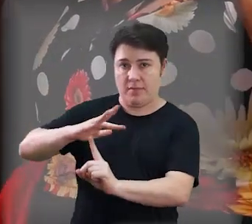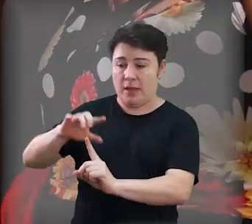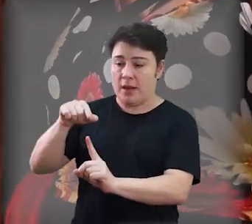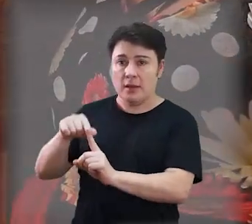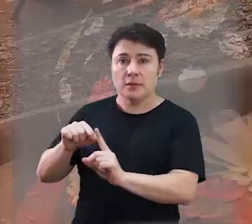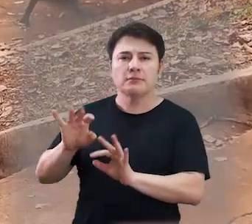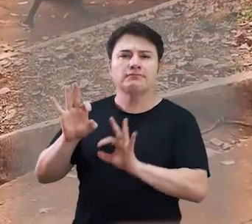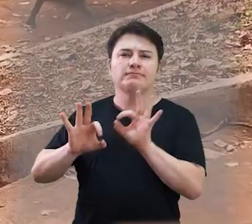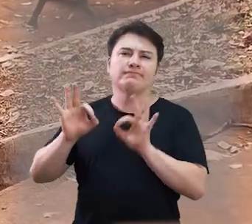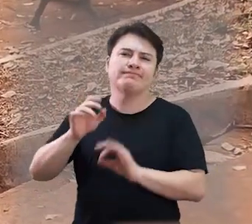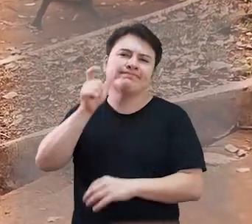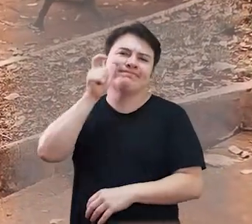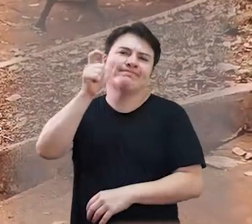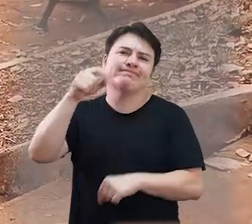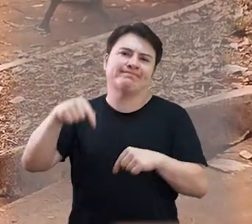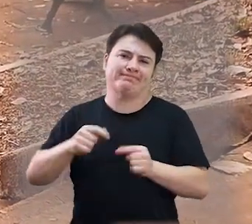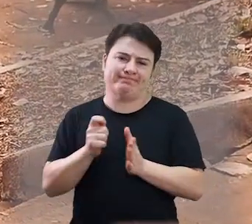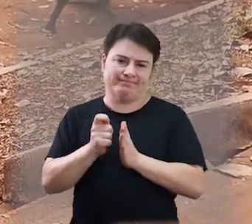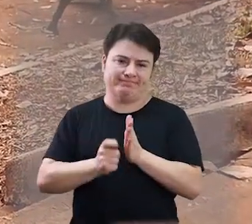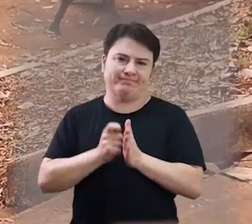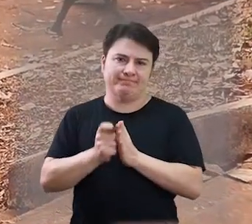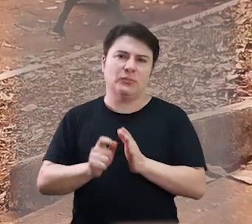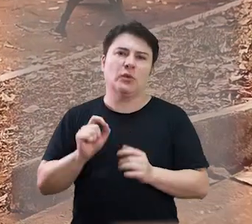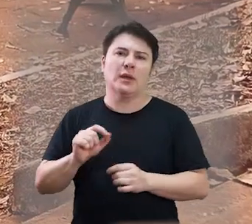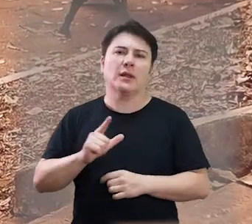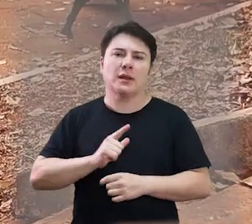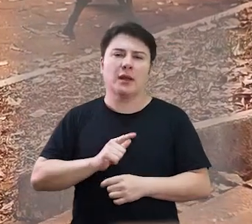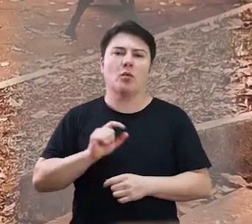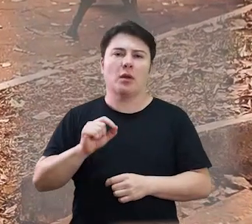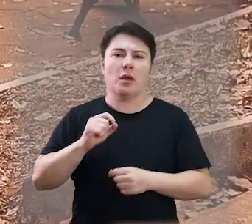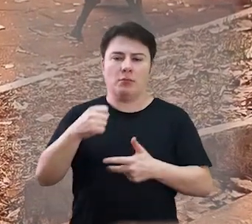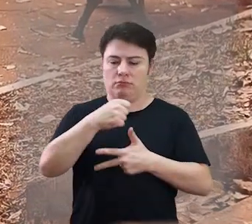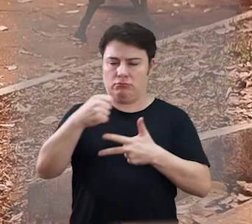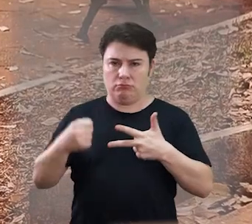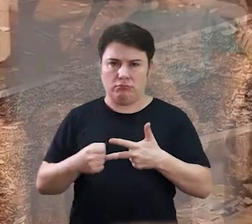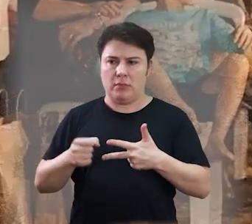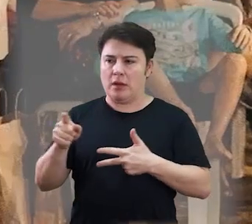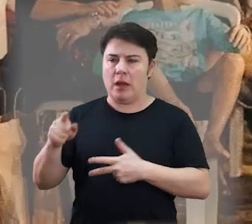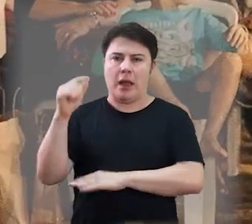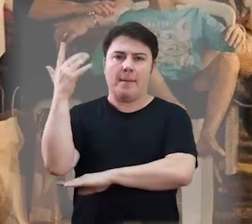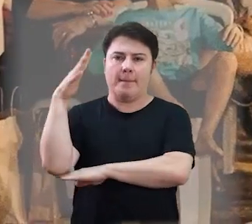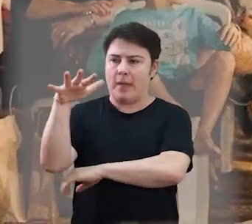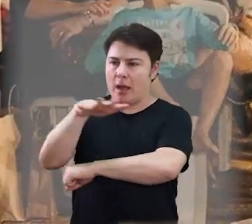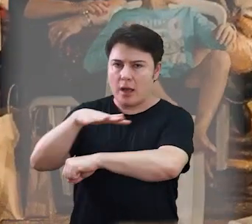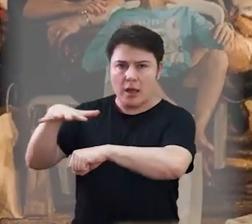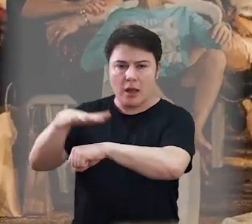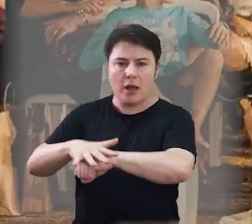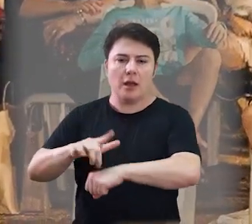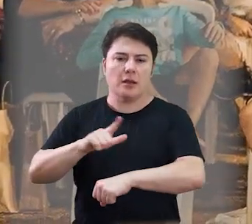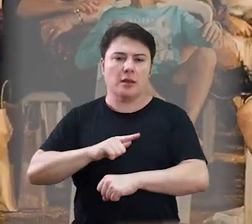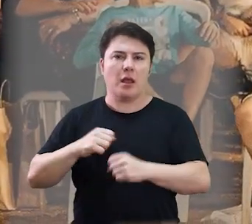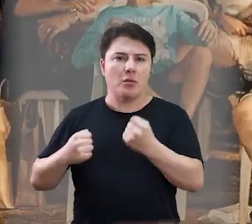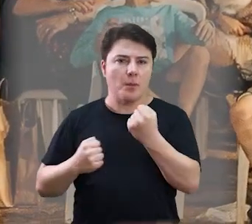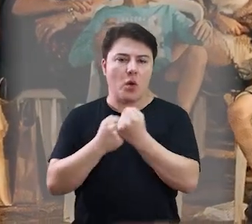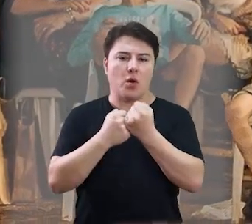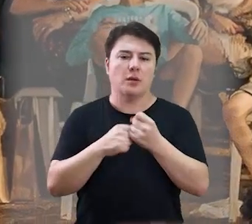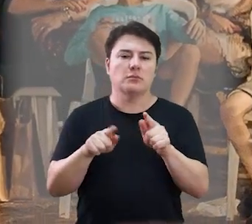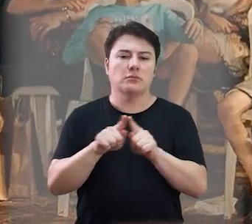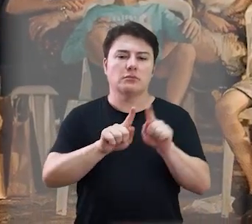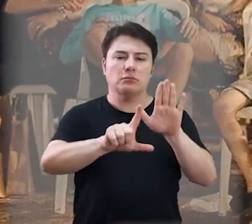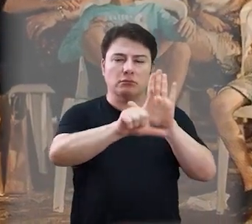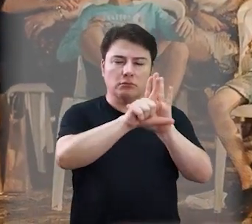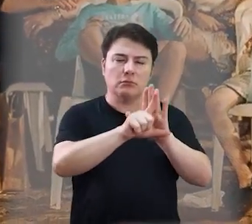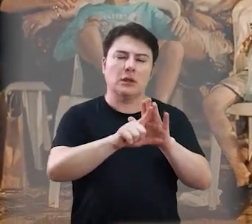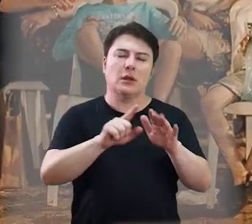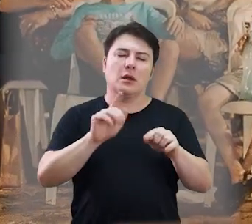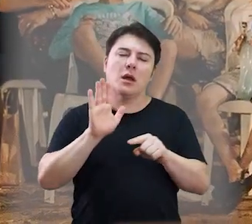projeto interessante aqui de Araraquara, você tem ali a ação do poder público, né, da praça, de algum suporte, de